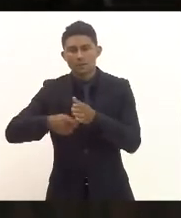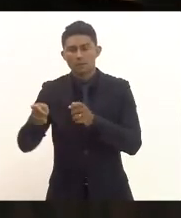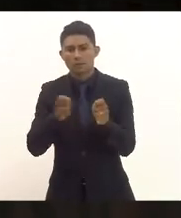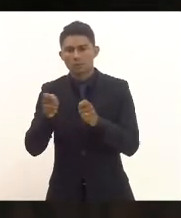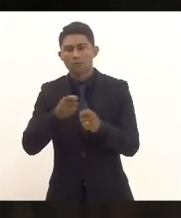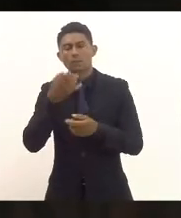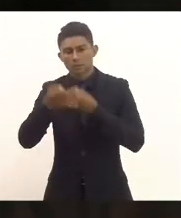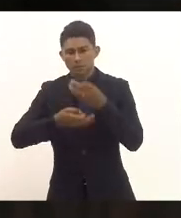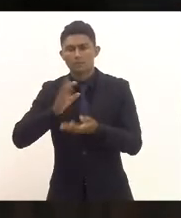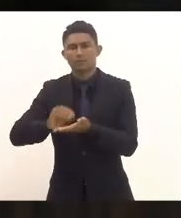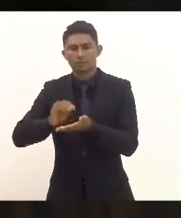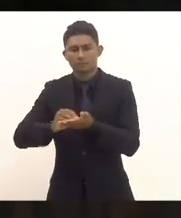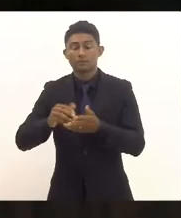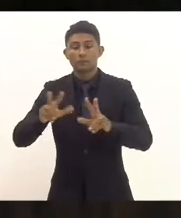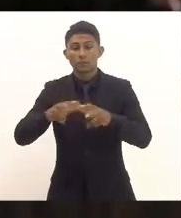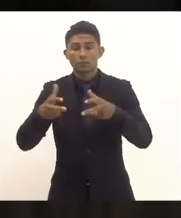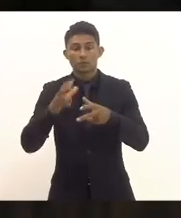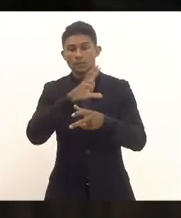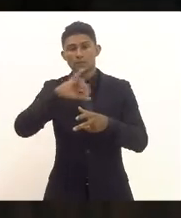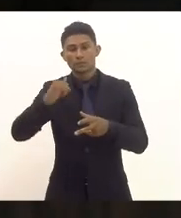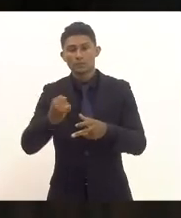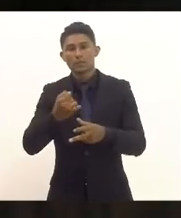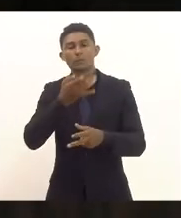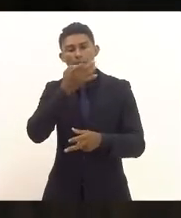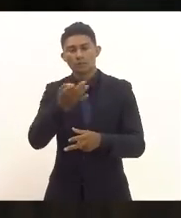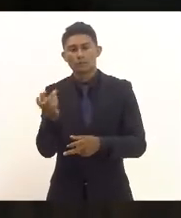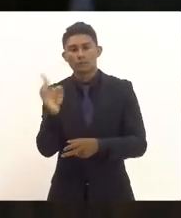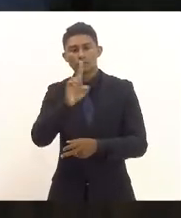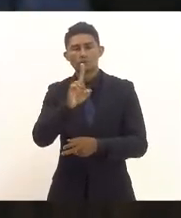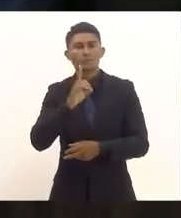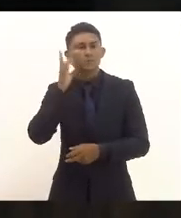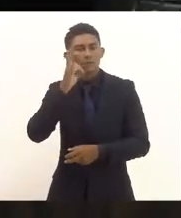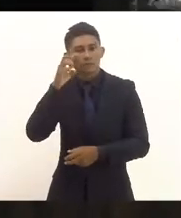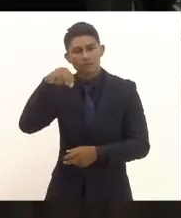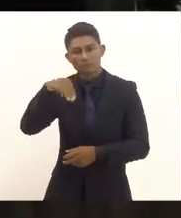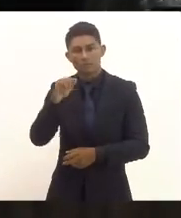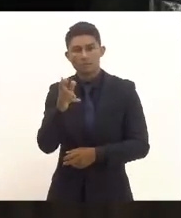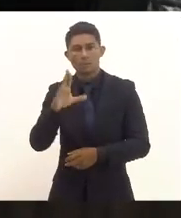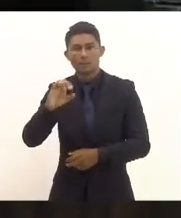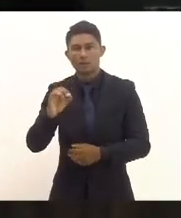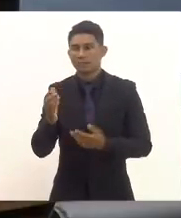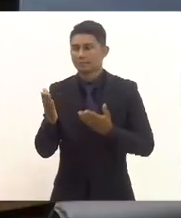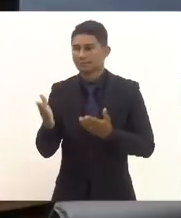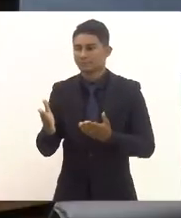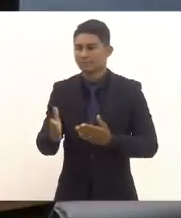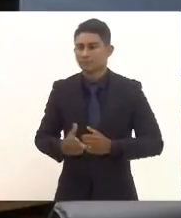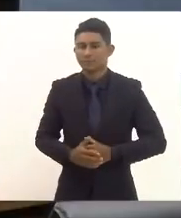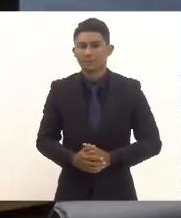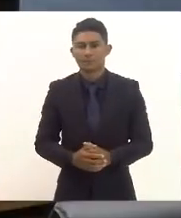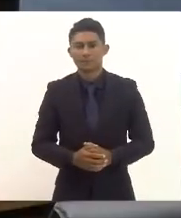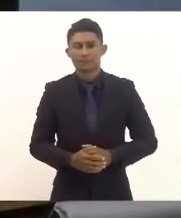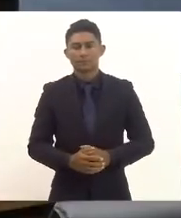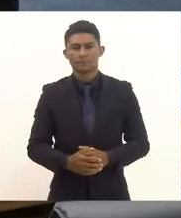para emitir parecer pela comissão de constantes Deputado Márcio Pacheco a